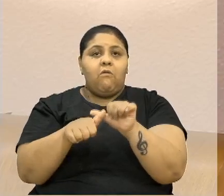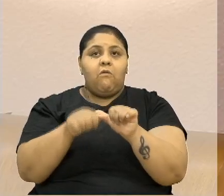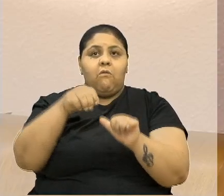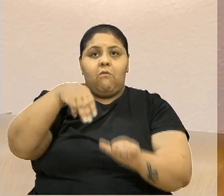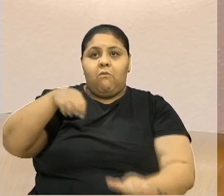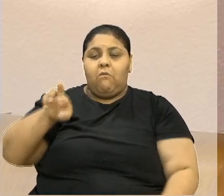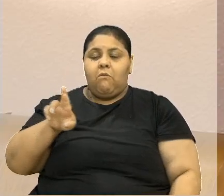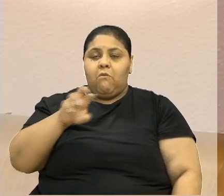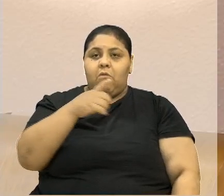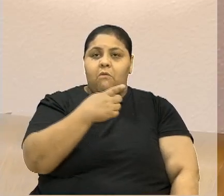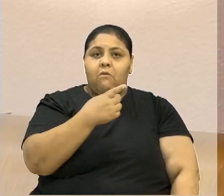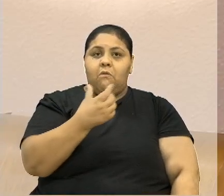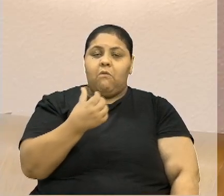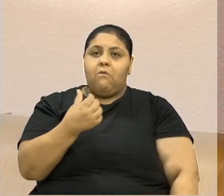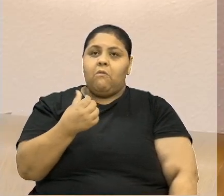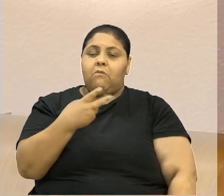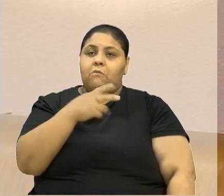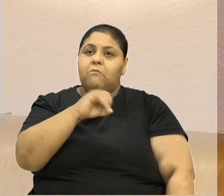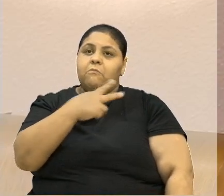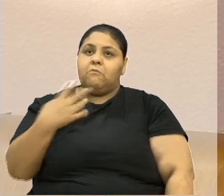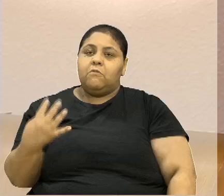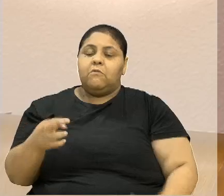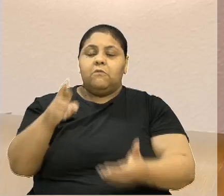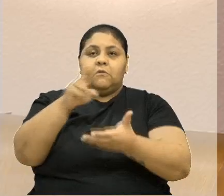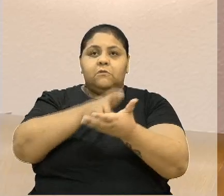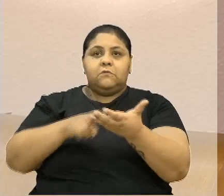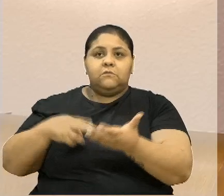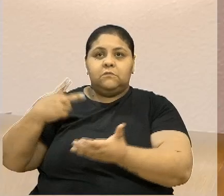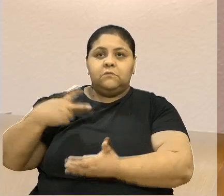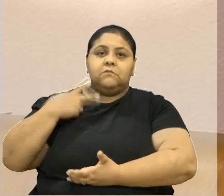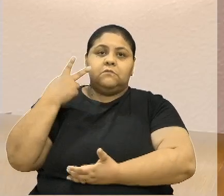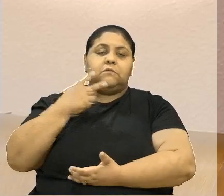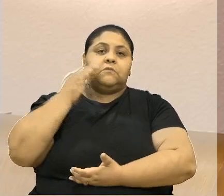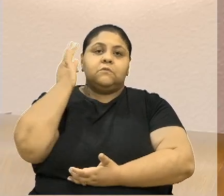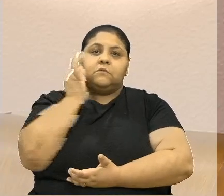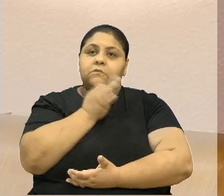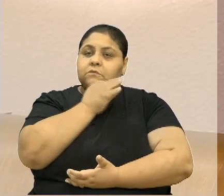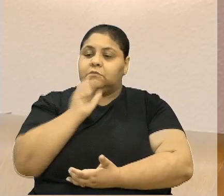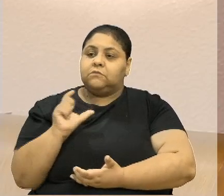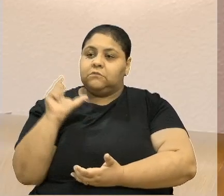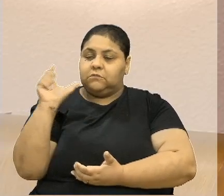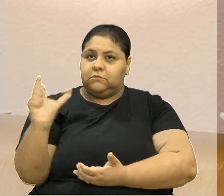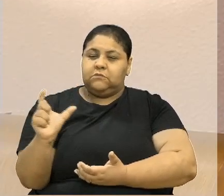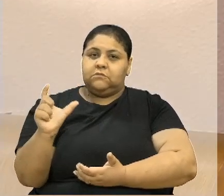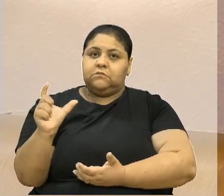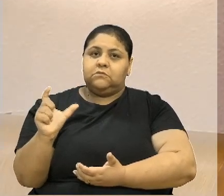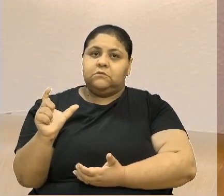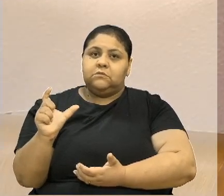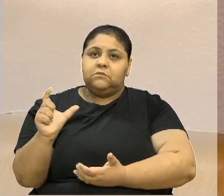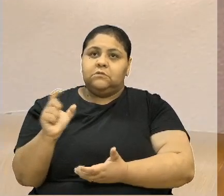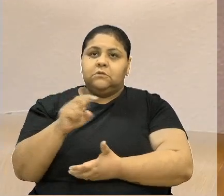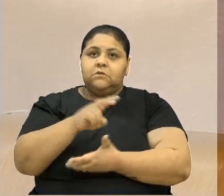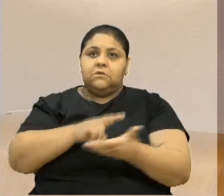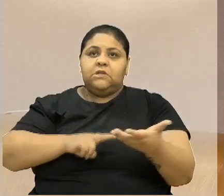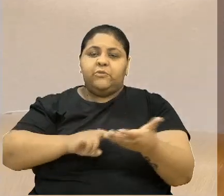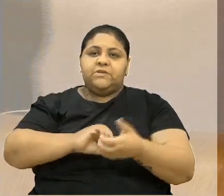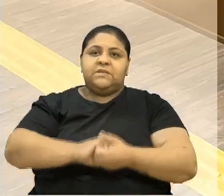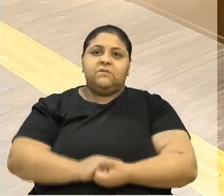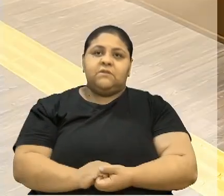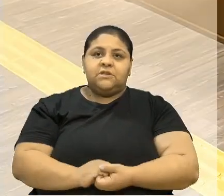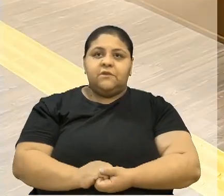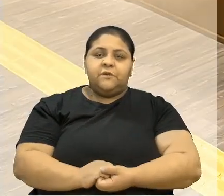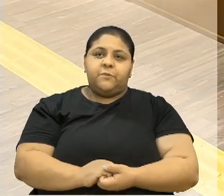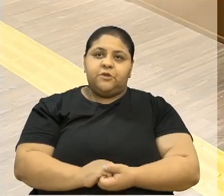MR 1/2024. Relatora, vereadora Tatiane Frisso, com a palavra a relatora para a leitura do parecer.